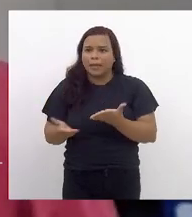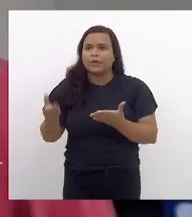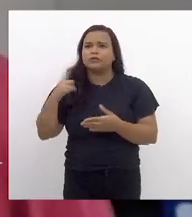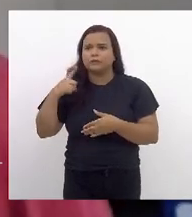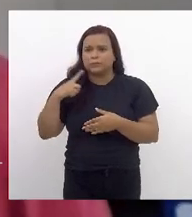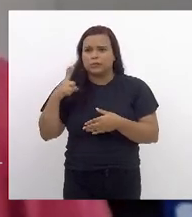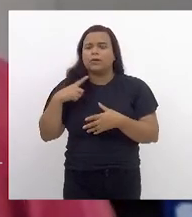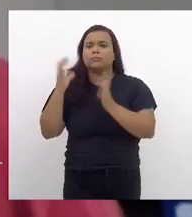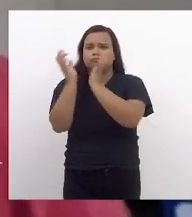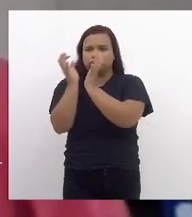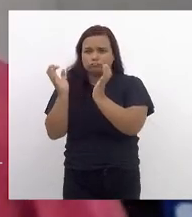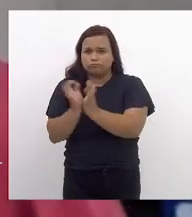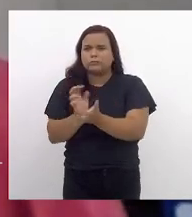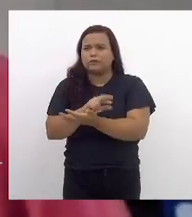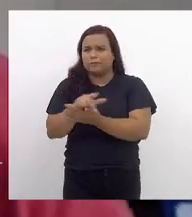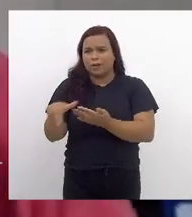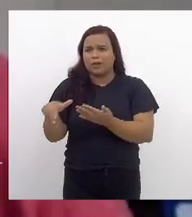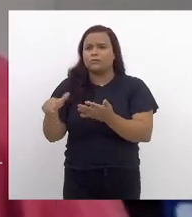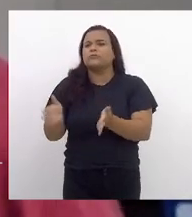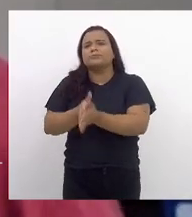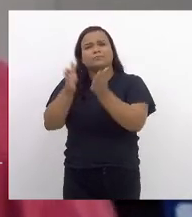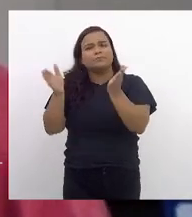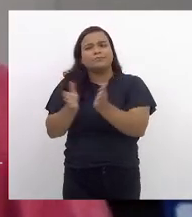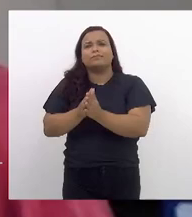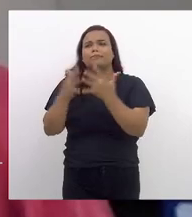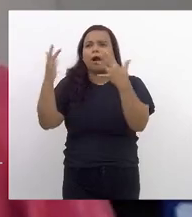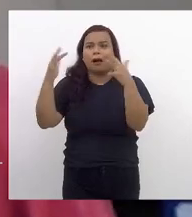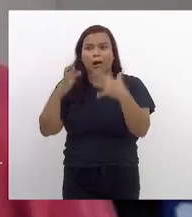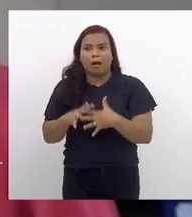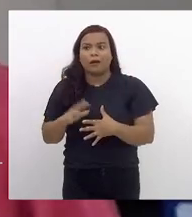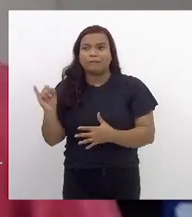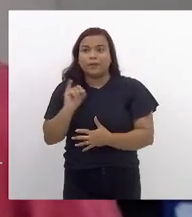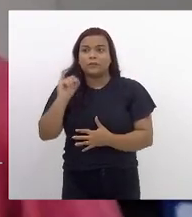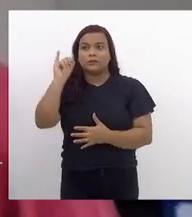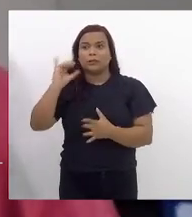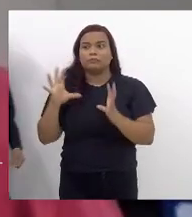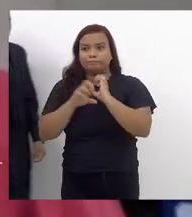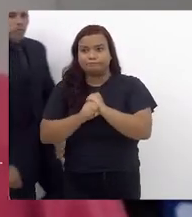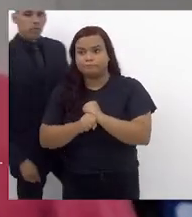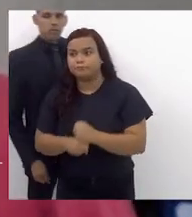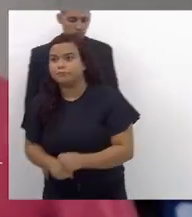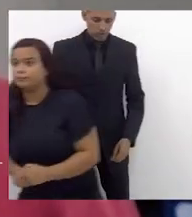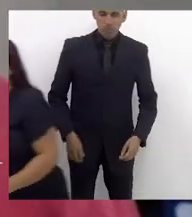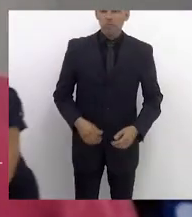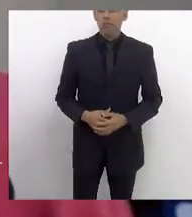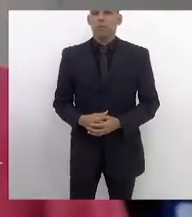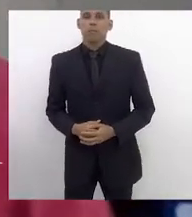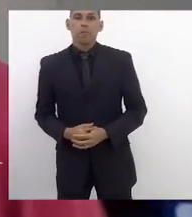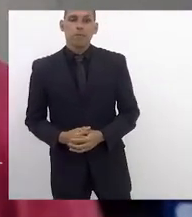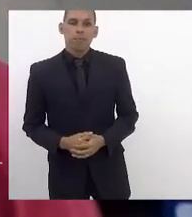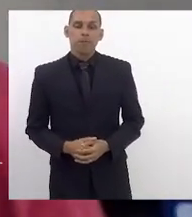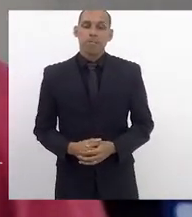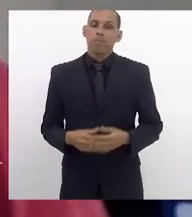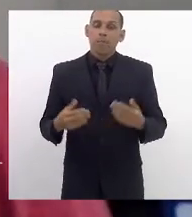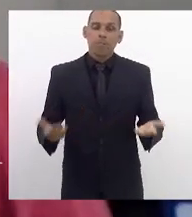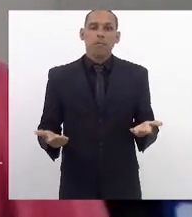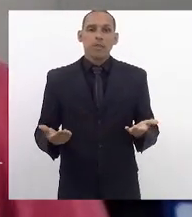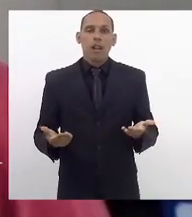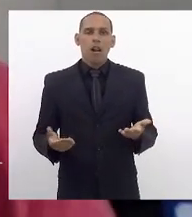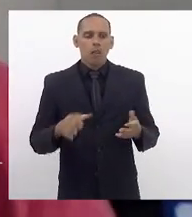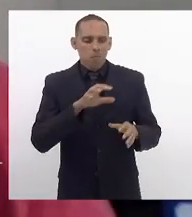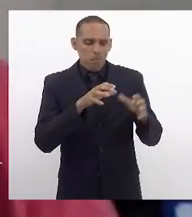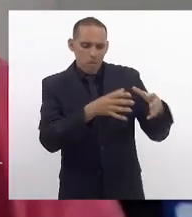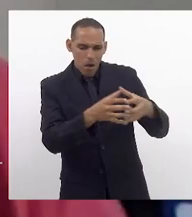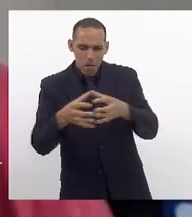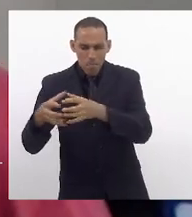categorias que empobreceram com as perdas inflacionárias acumuladas de 2014 para cá. Então, as categorias têm